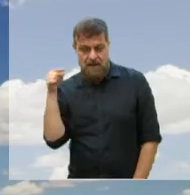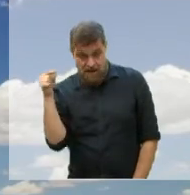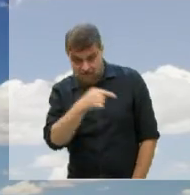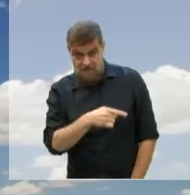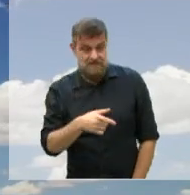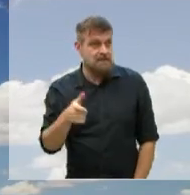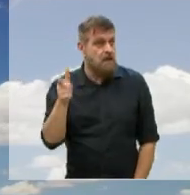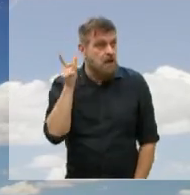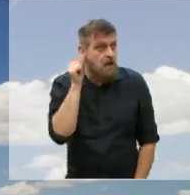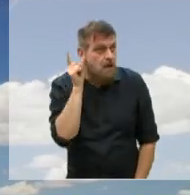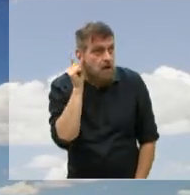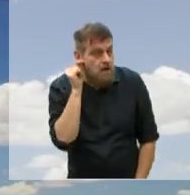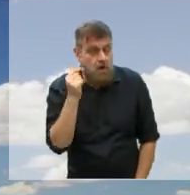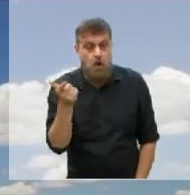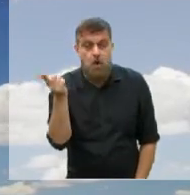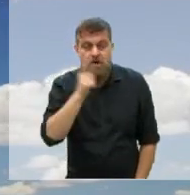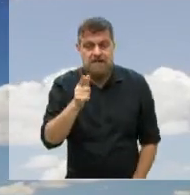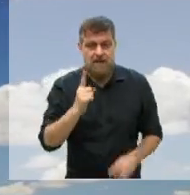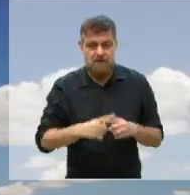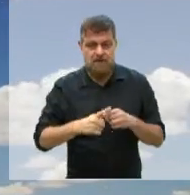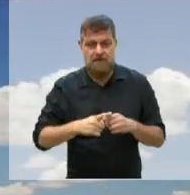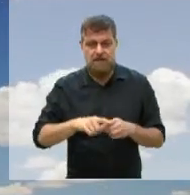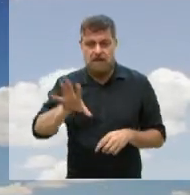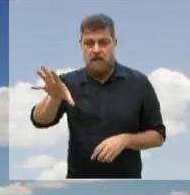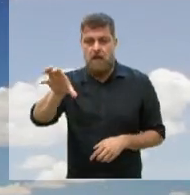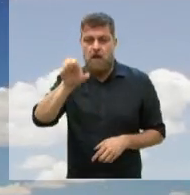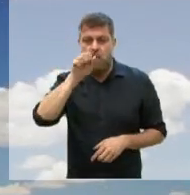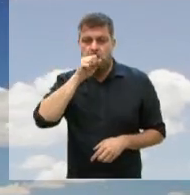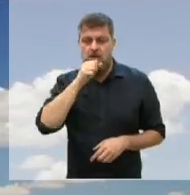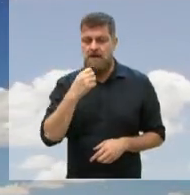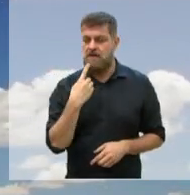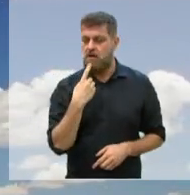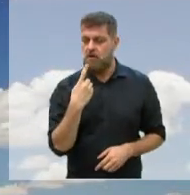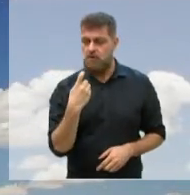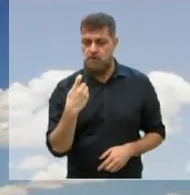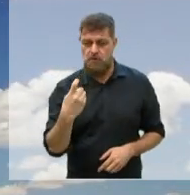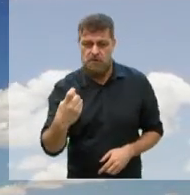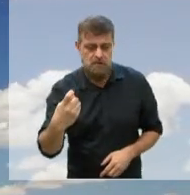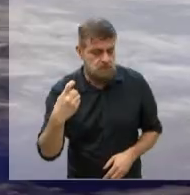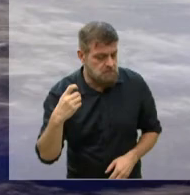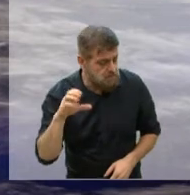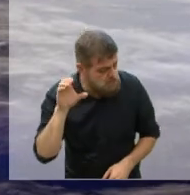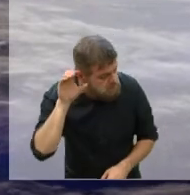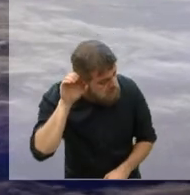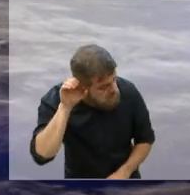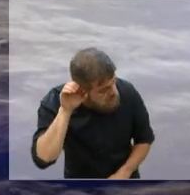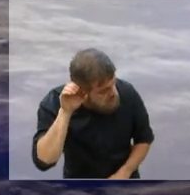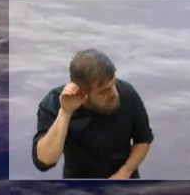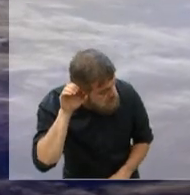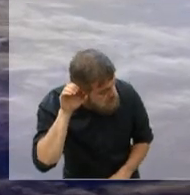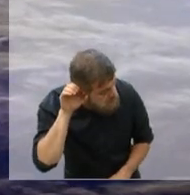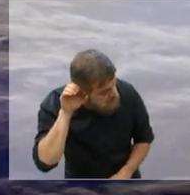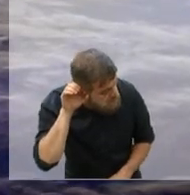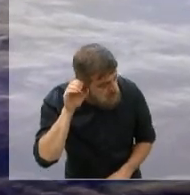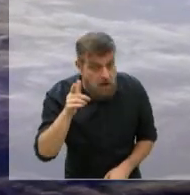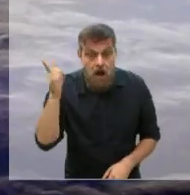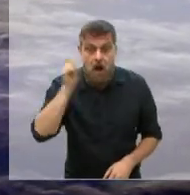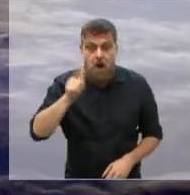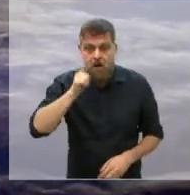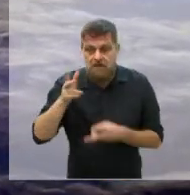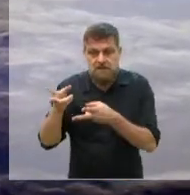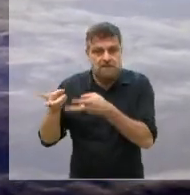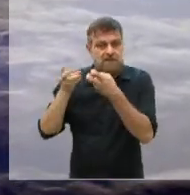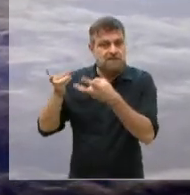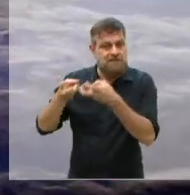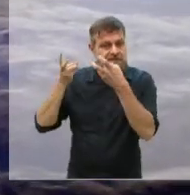lado, porque o som é transmitido pelo ar, uma onda mecânica, que quando chega do outro lado, se focaliza no foco e você consegue